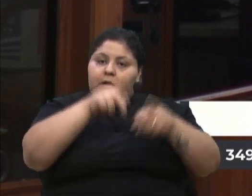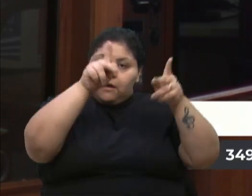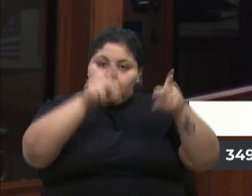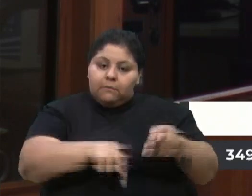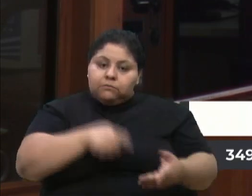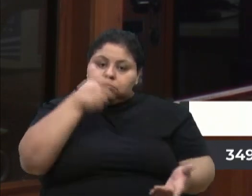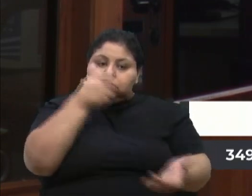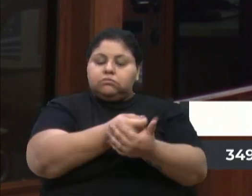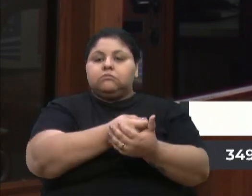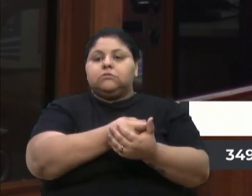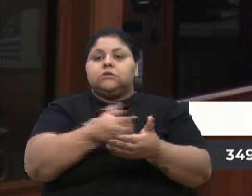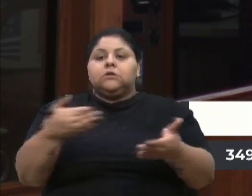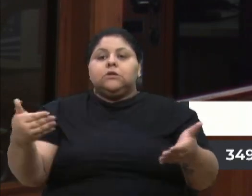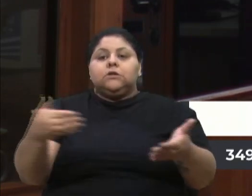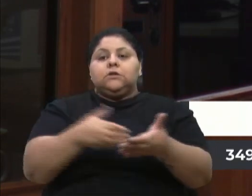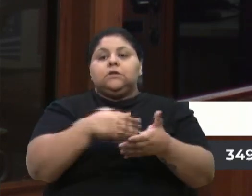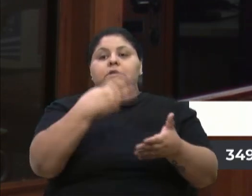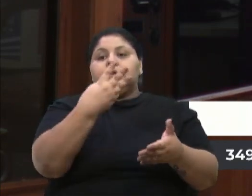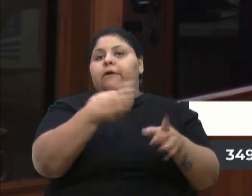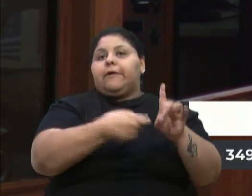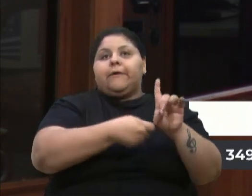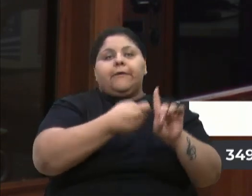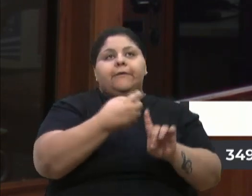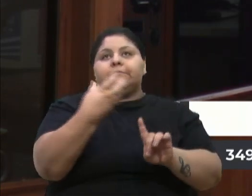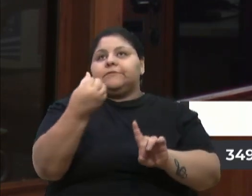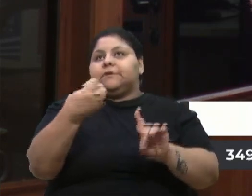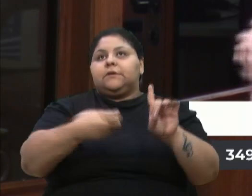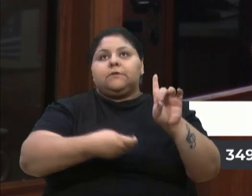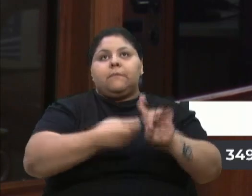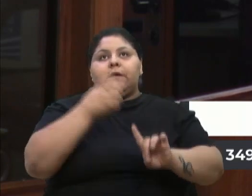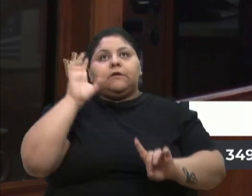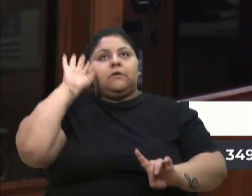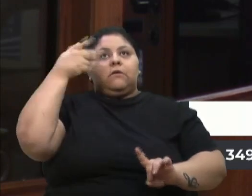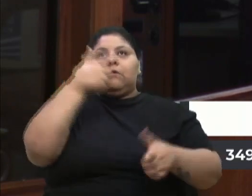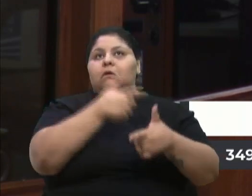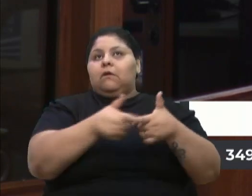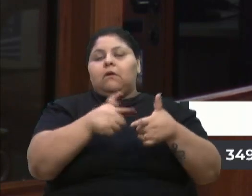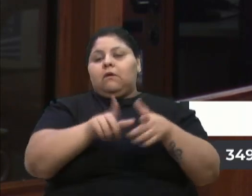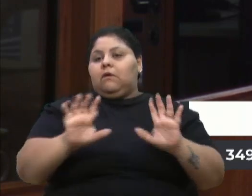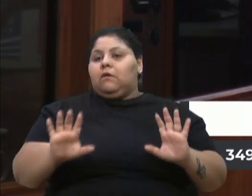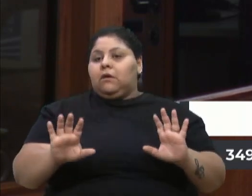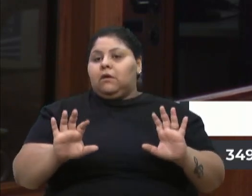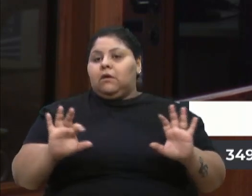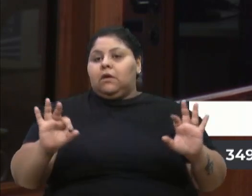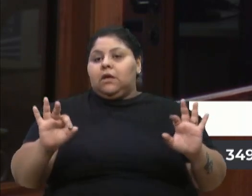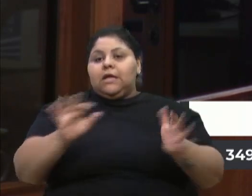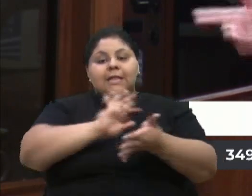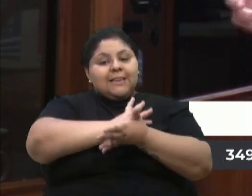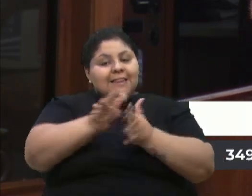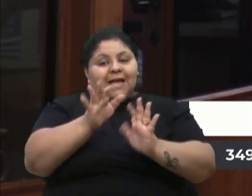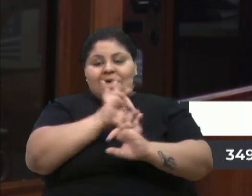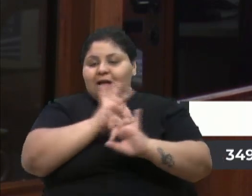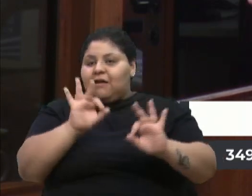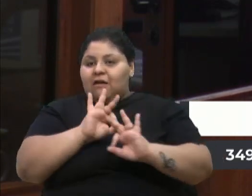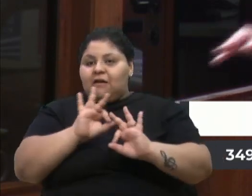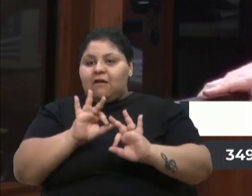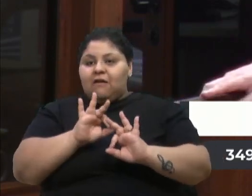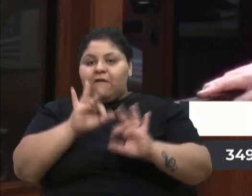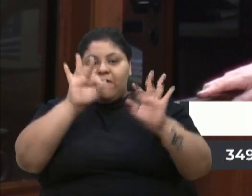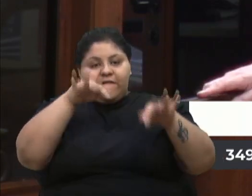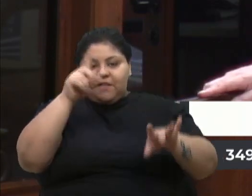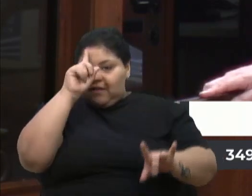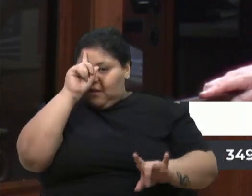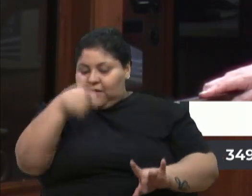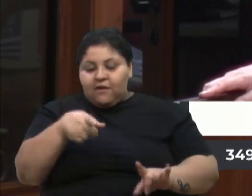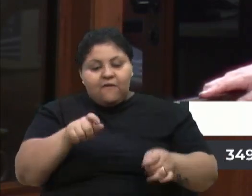daqui 3 meses nós vamos resolver isso, daqui 6 meses nós vamos resolver aquilo. E não resolvem, vai acabar o mandato e não vai ser feito,